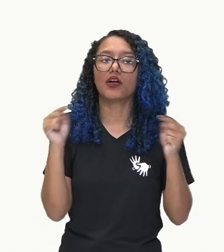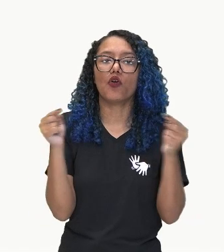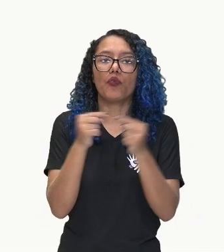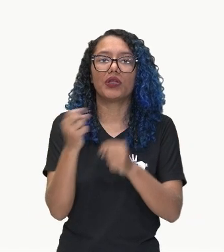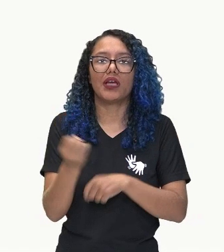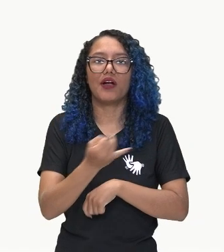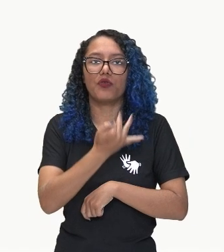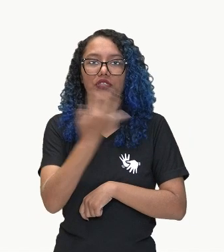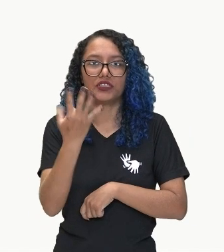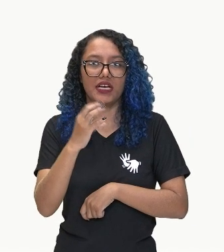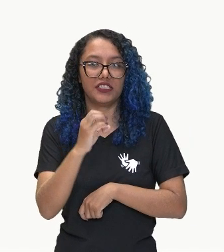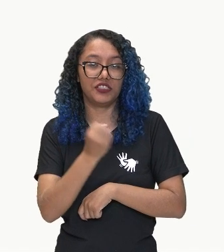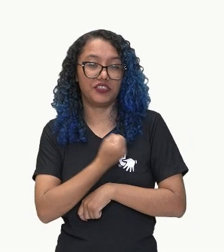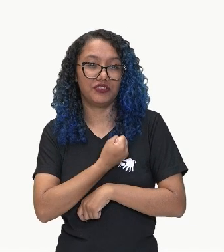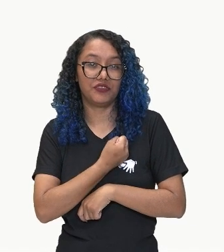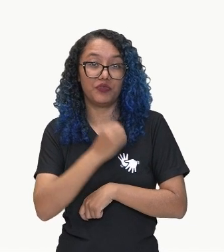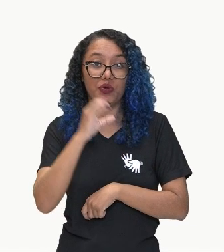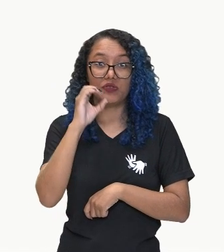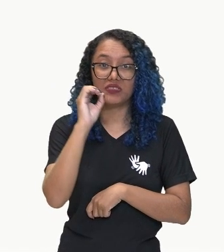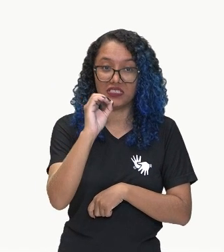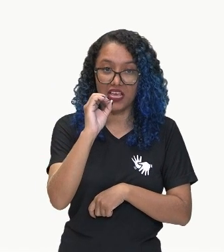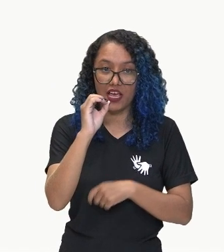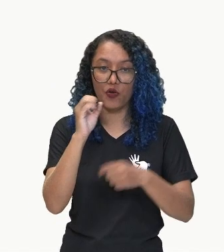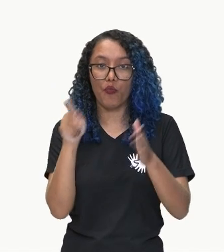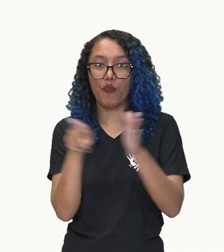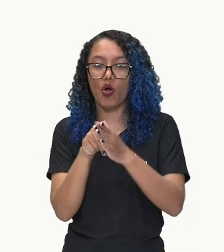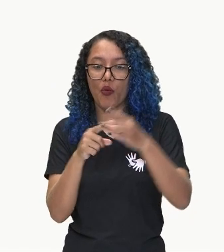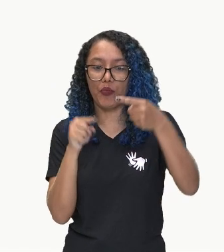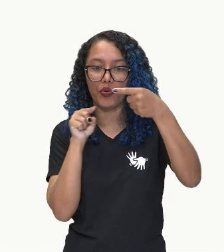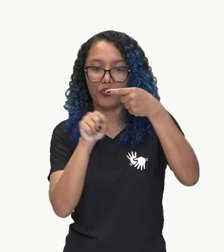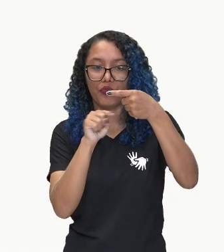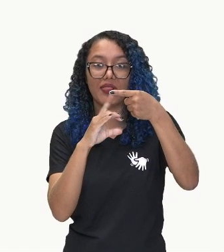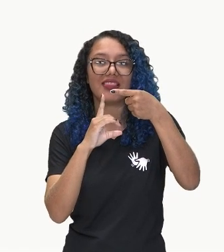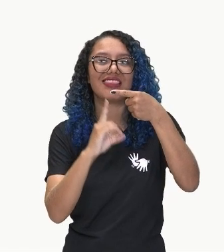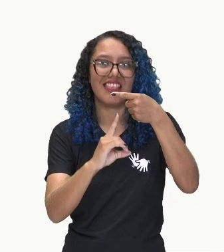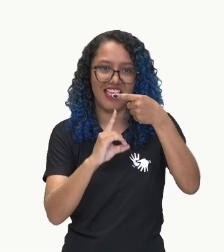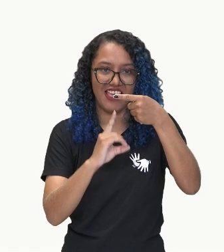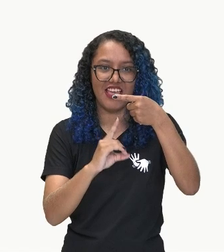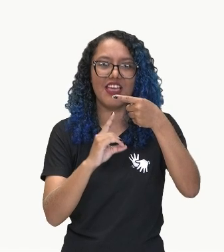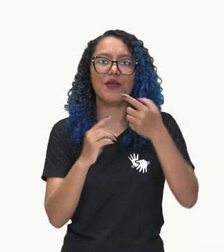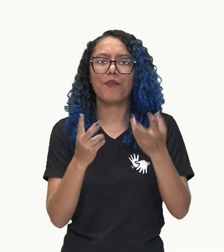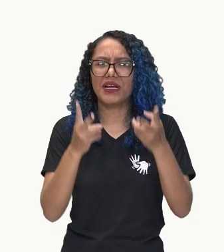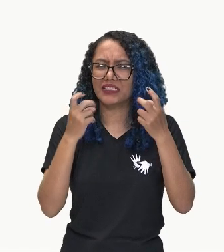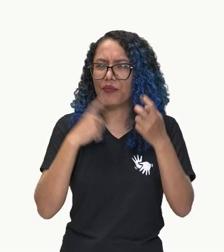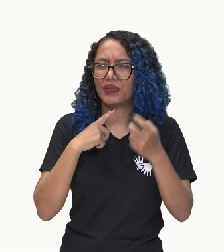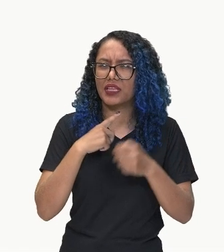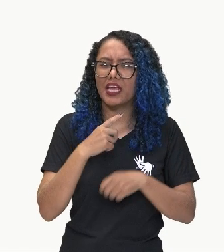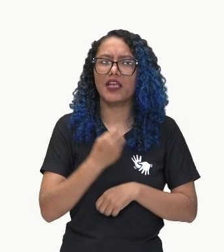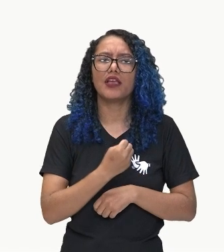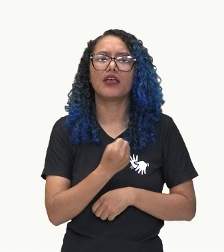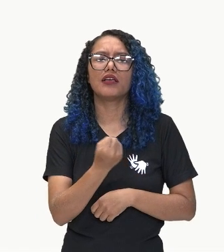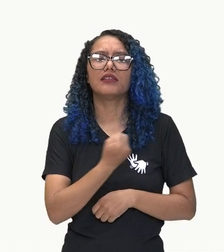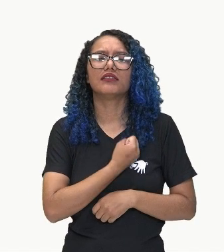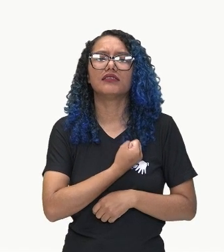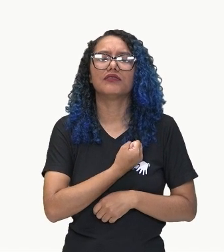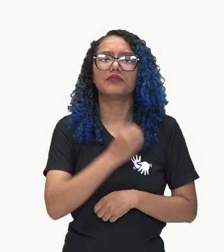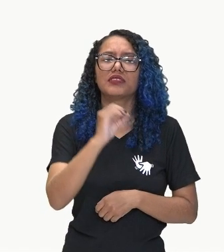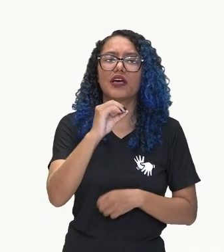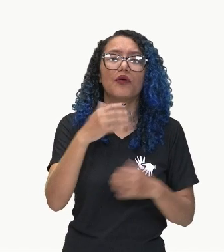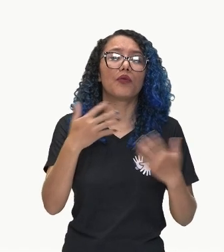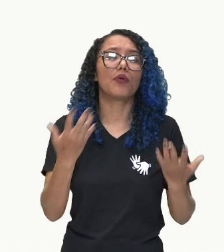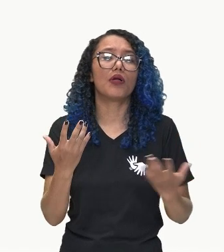aqui no denominador. Então, a gente percebe que aqui aparecem 2 zeros. Então, após a vírgula,